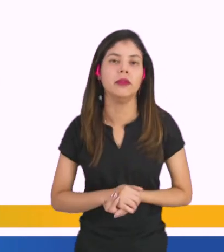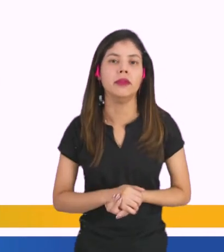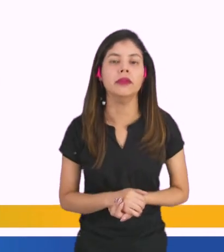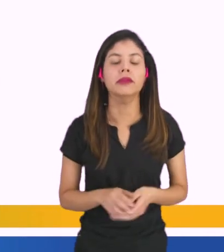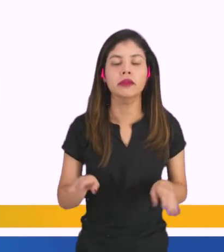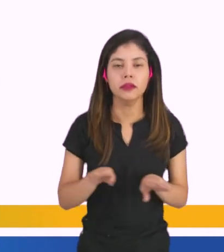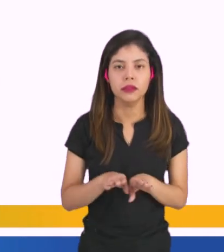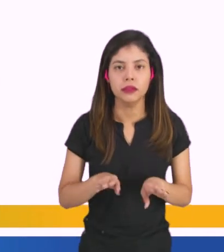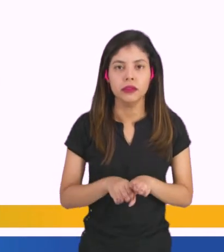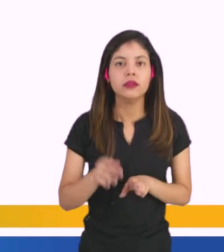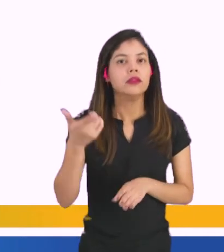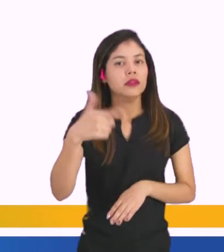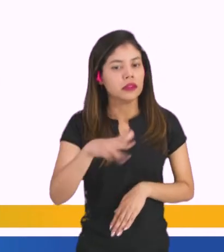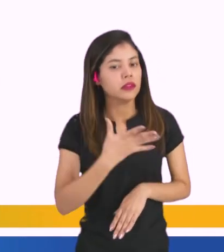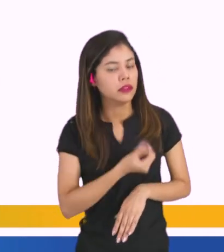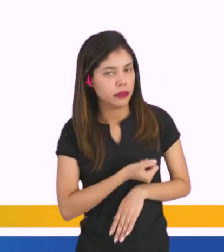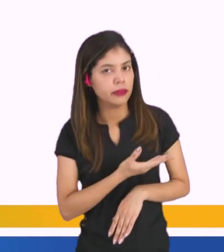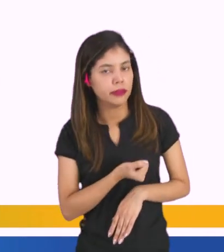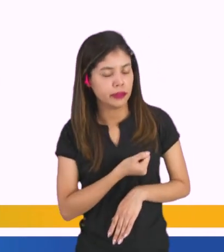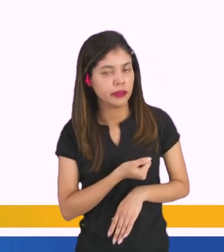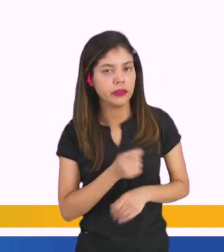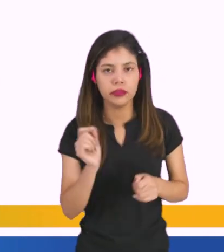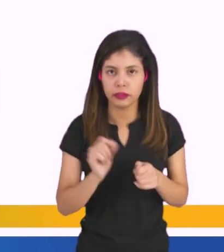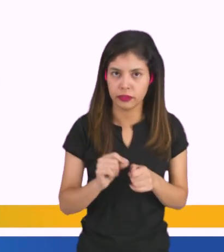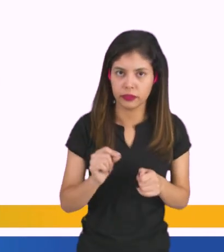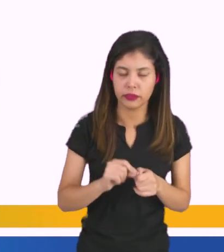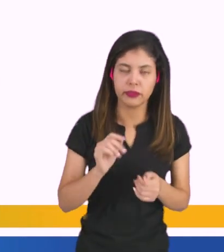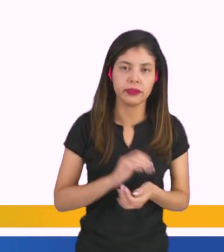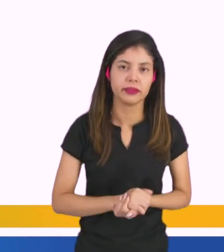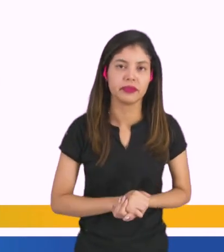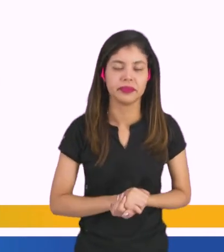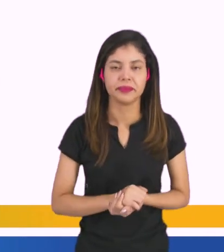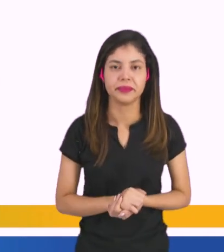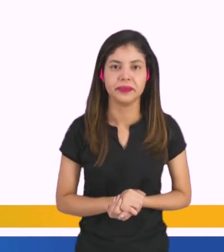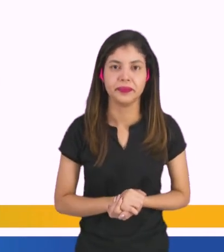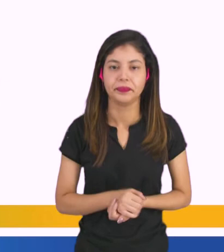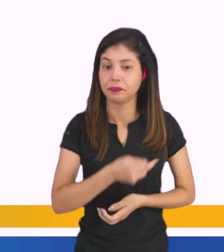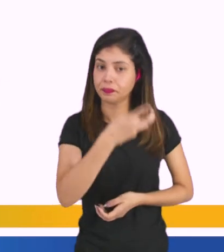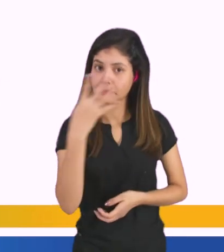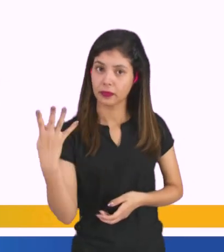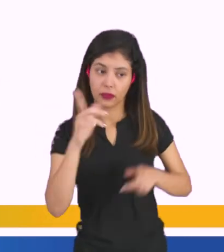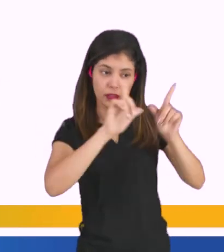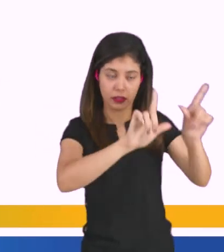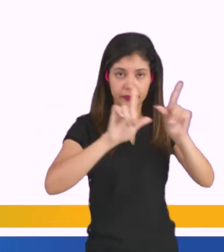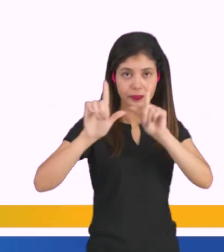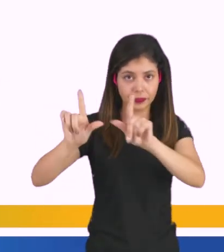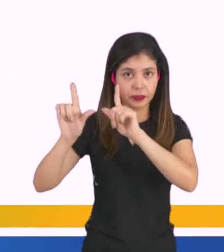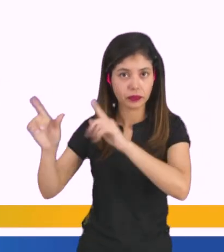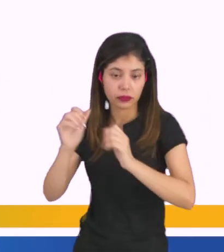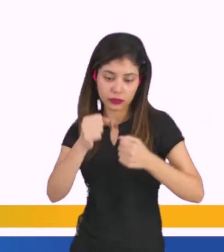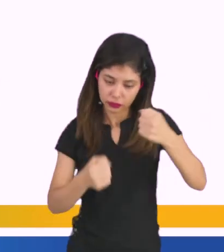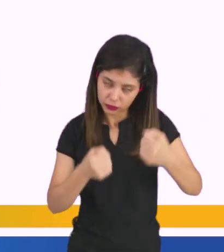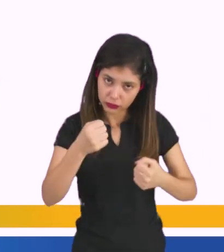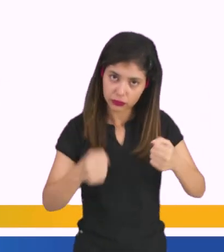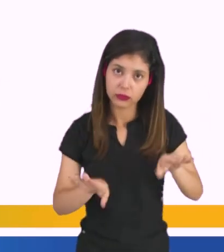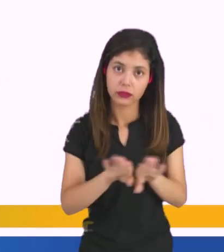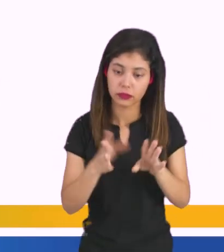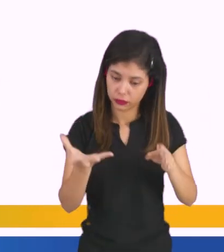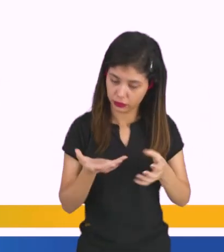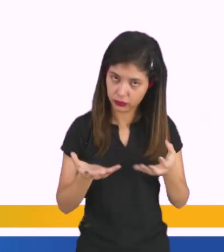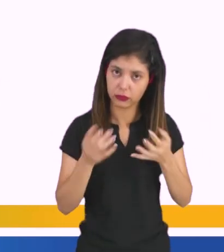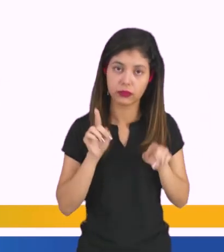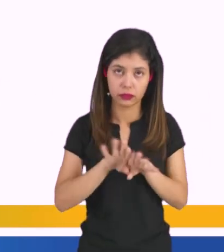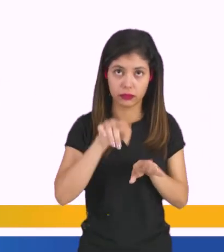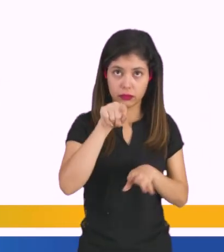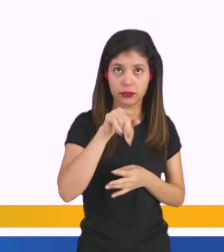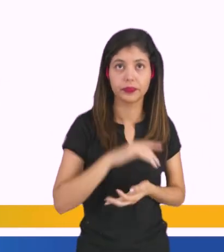podemos ter números repetidos ao construir a quantidade de placas que nós queremos nessa situação.